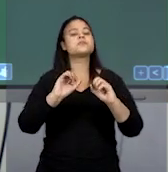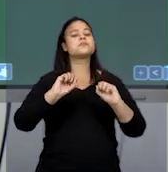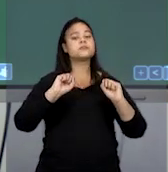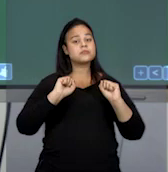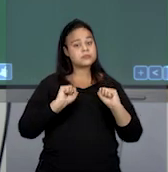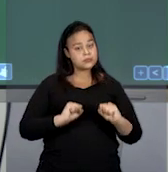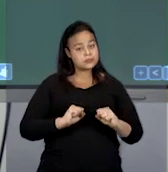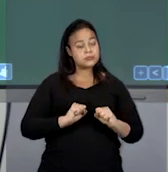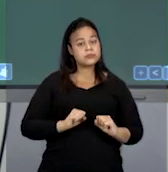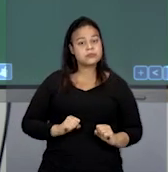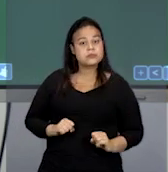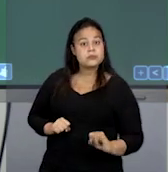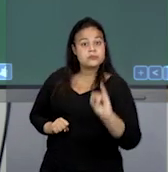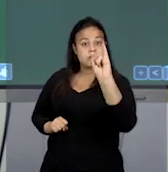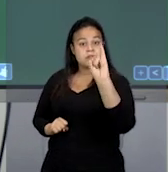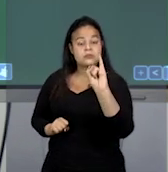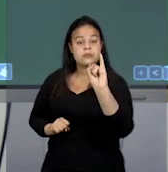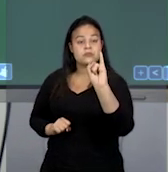ter Izão.